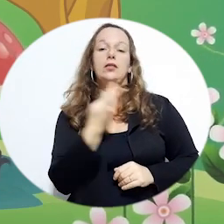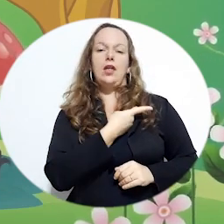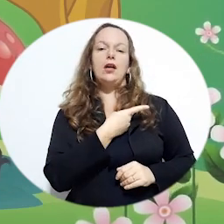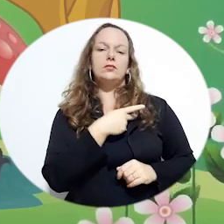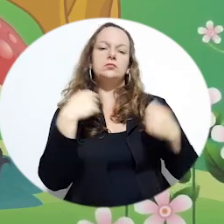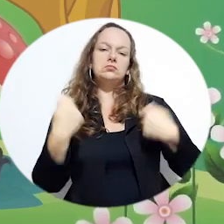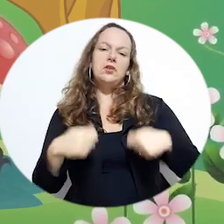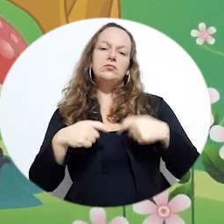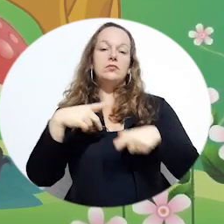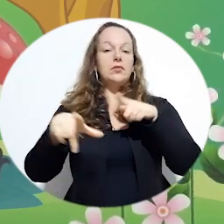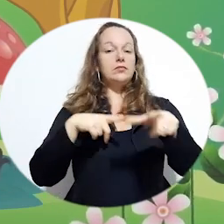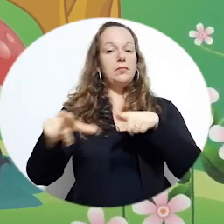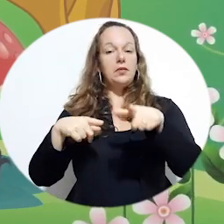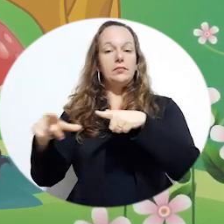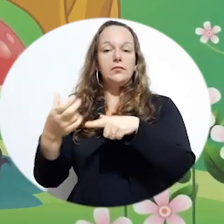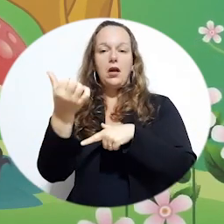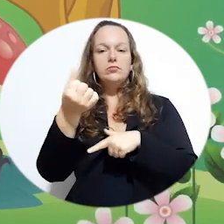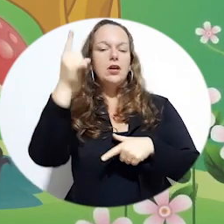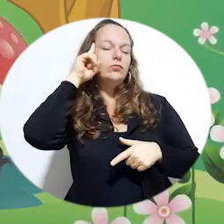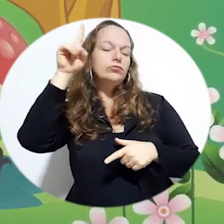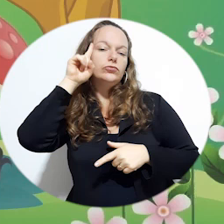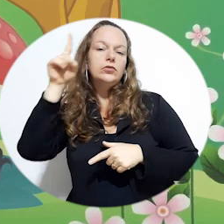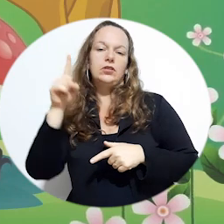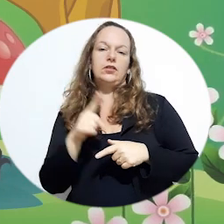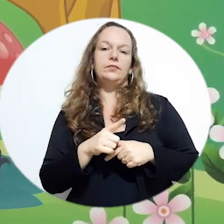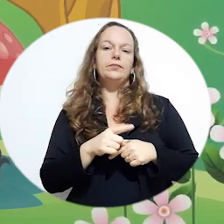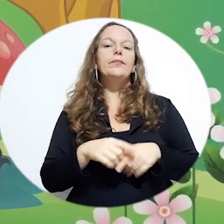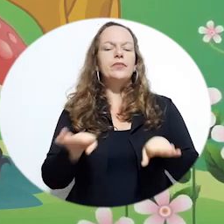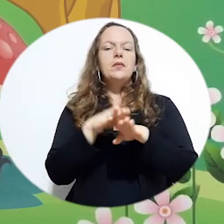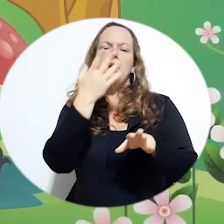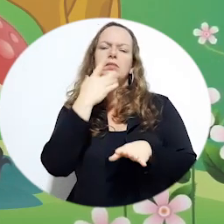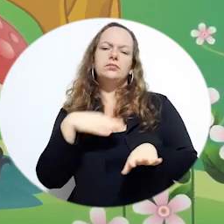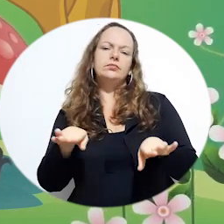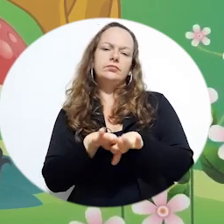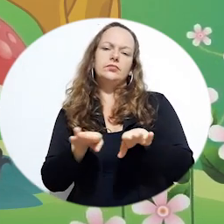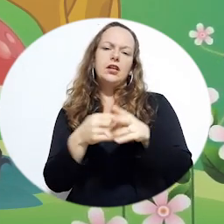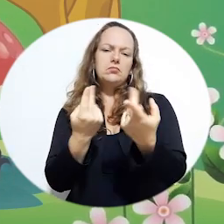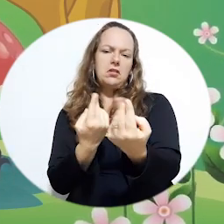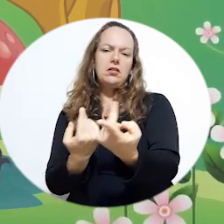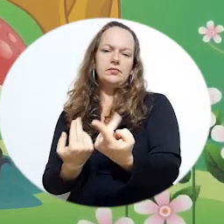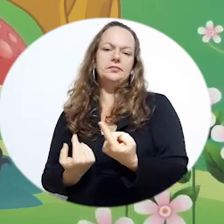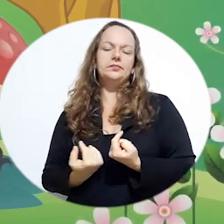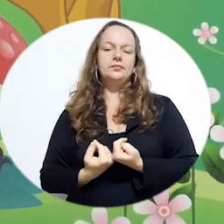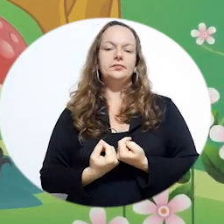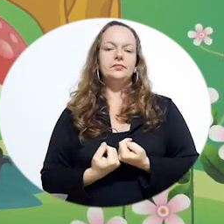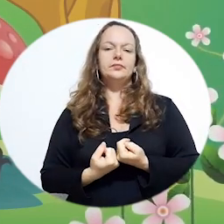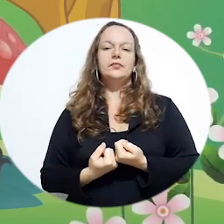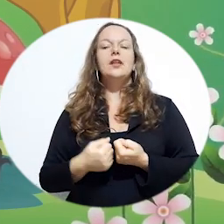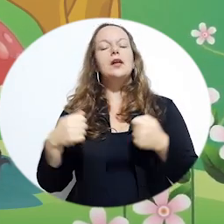adultos podem trabalhar 6 dias durante a semana. E que nós também, nós pequeninos,